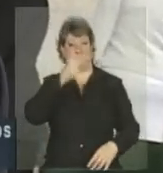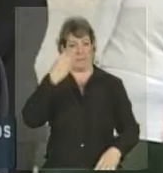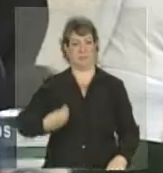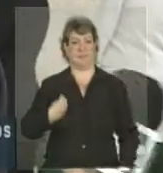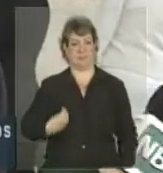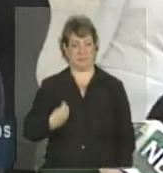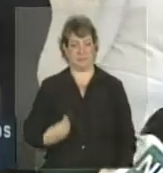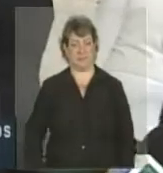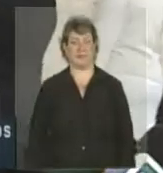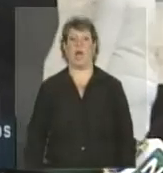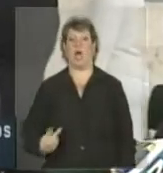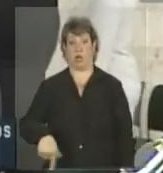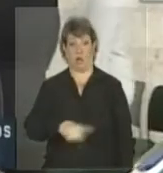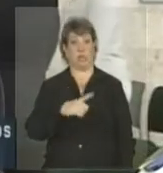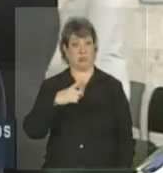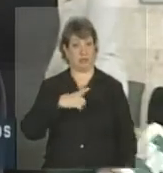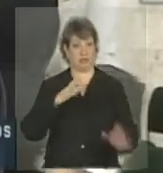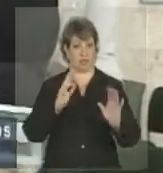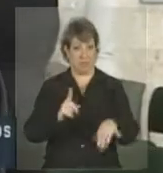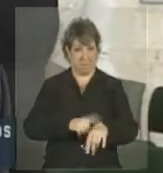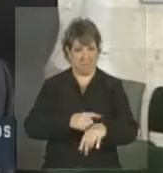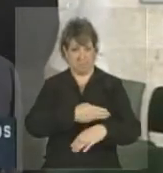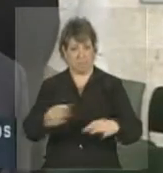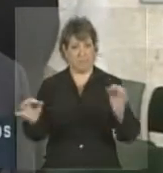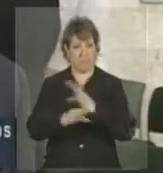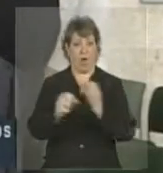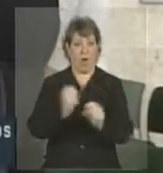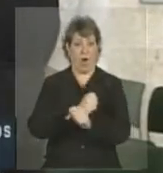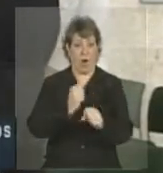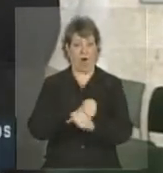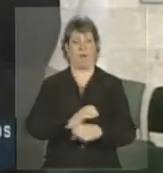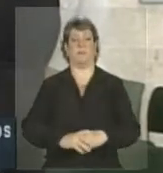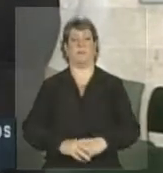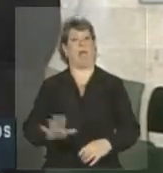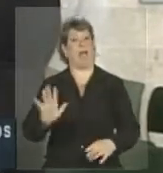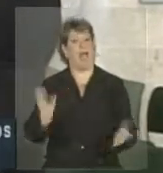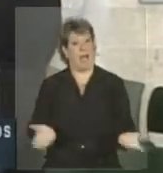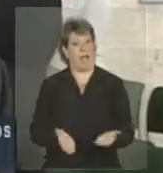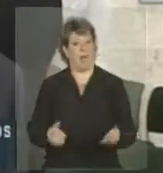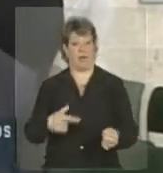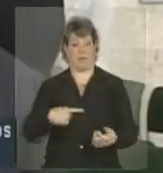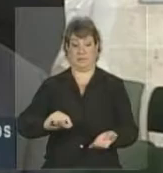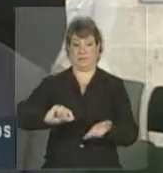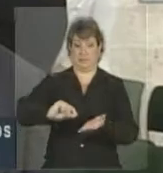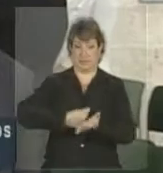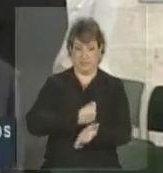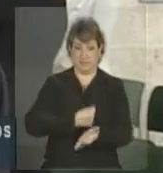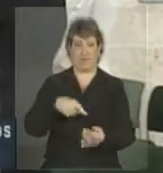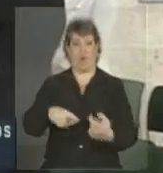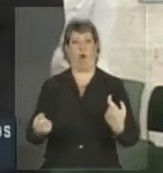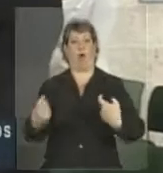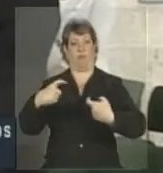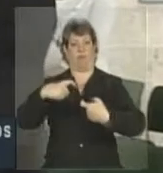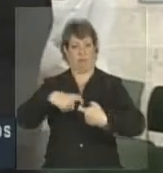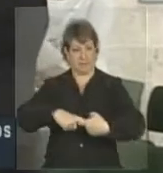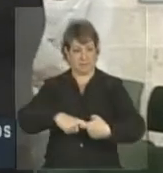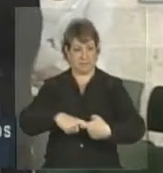habitantes. E nós já temos prazo para a conclusão da obra? Nós temos que agora assinar o convênio,